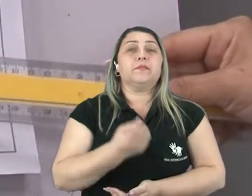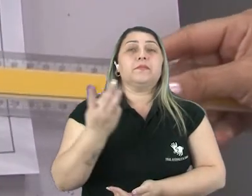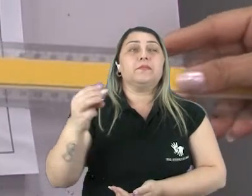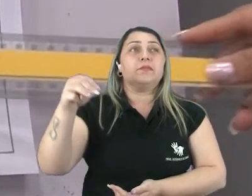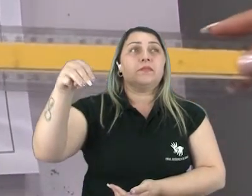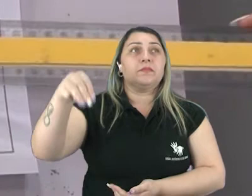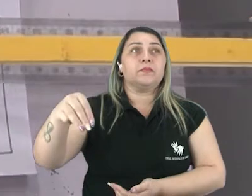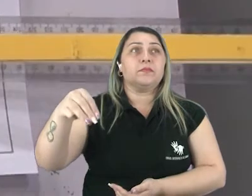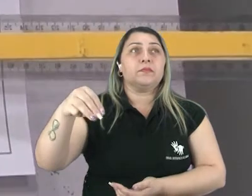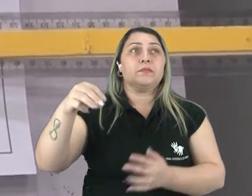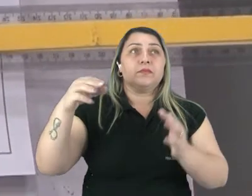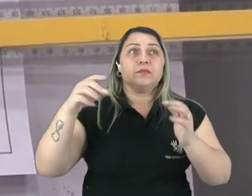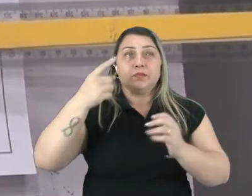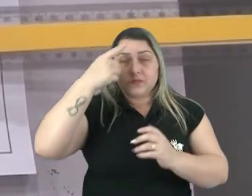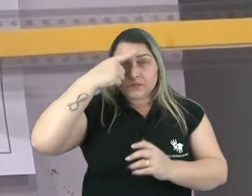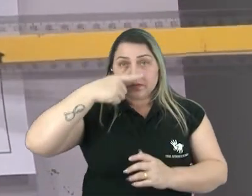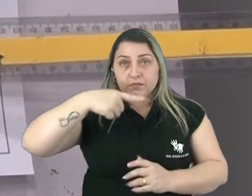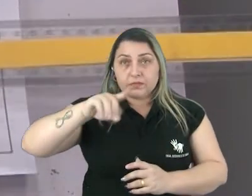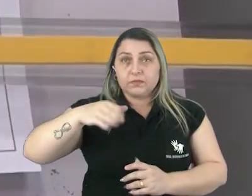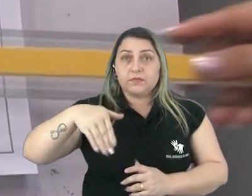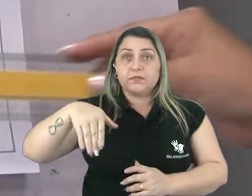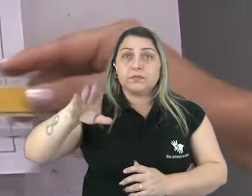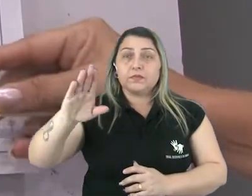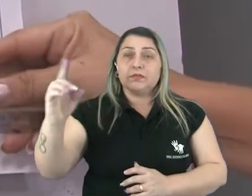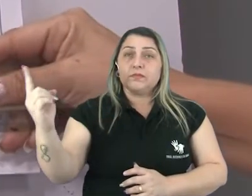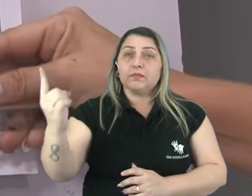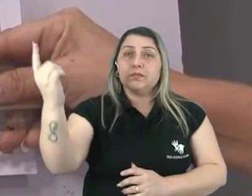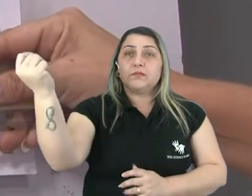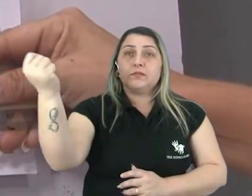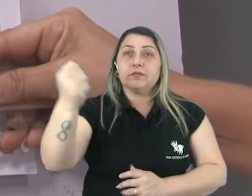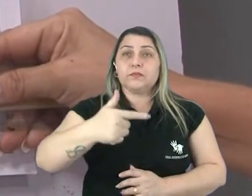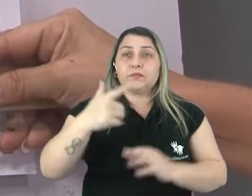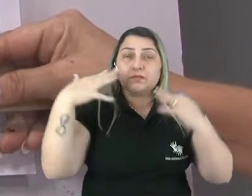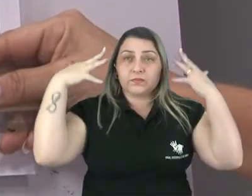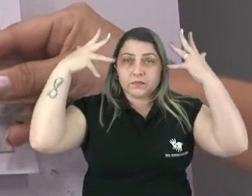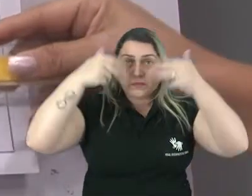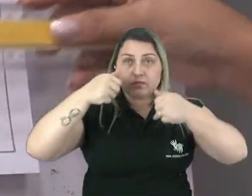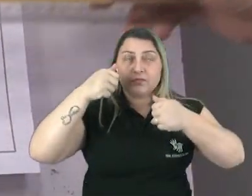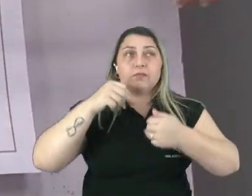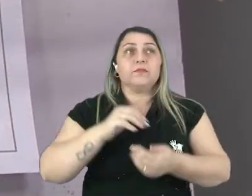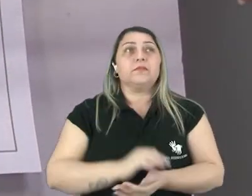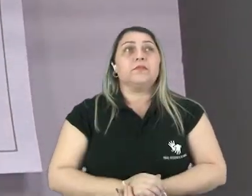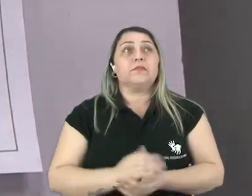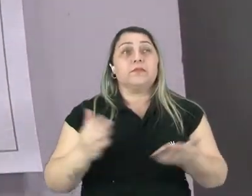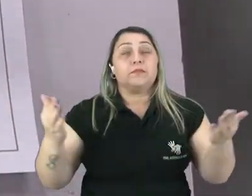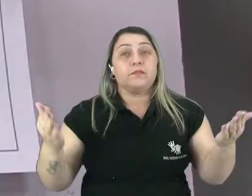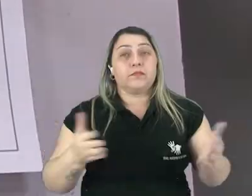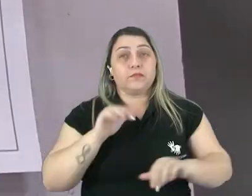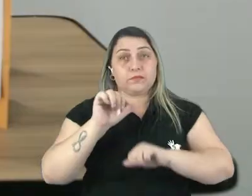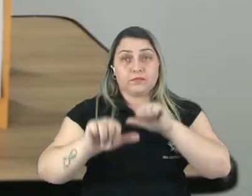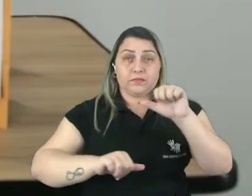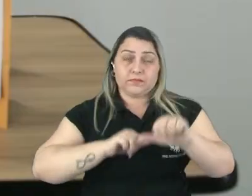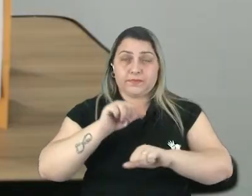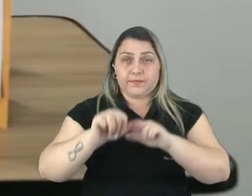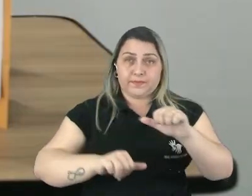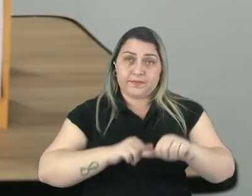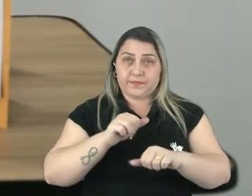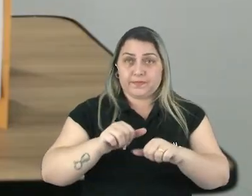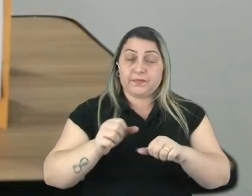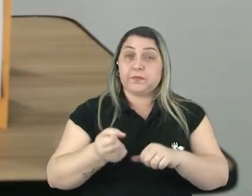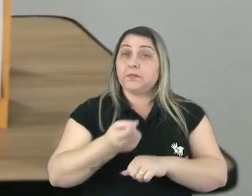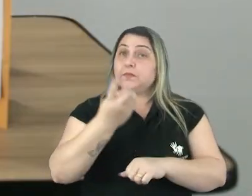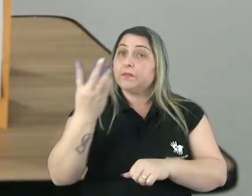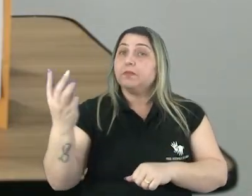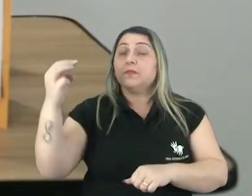Quantos metros o elefante é mais alto que o leão? Veja que agora mudou. Quantos metros